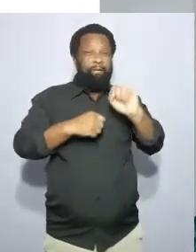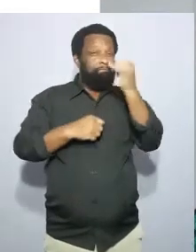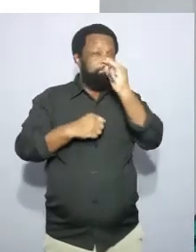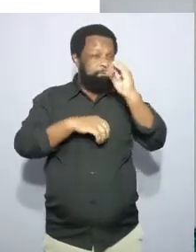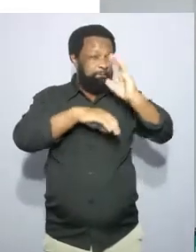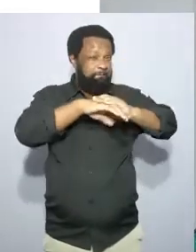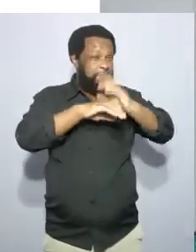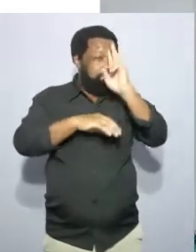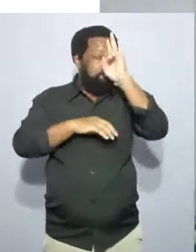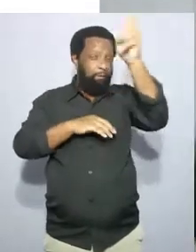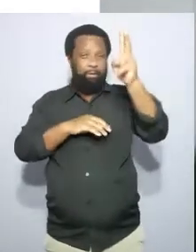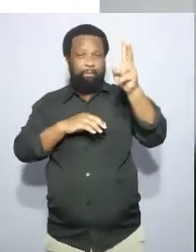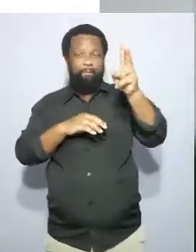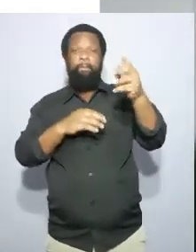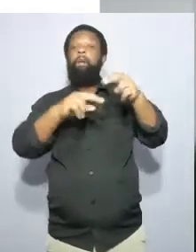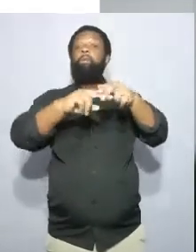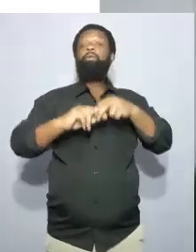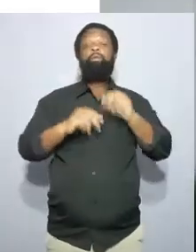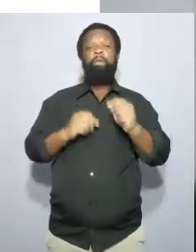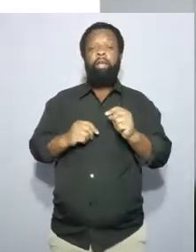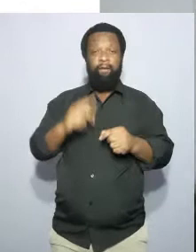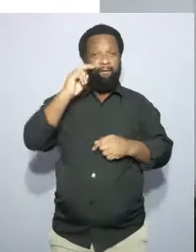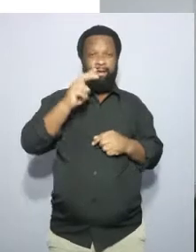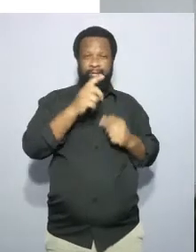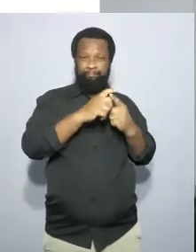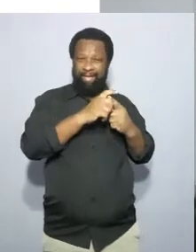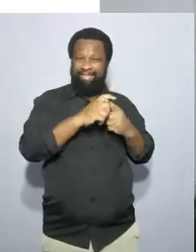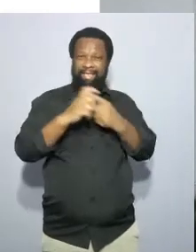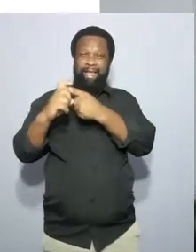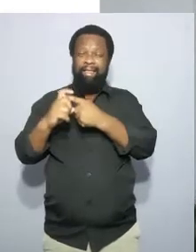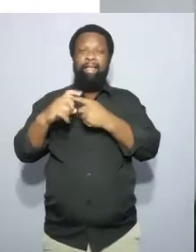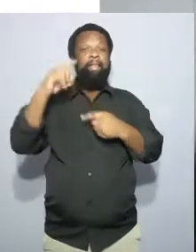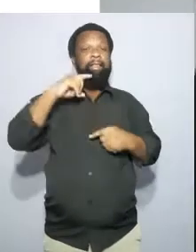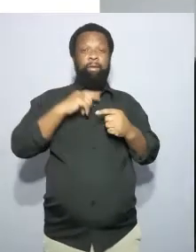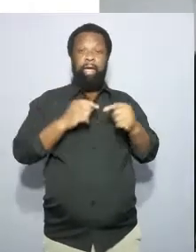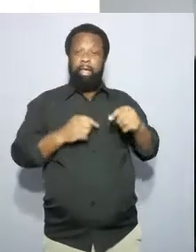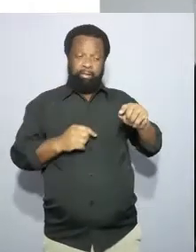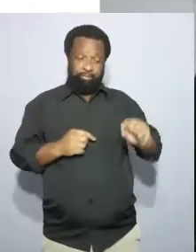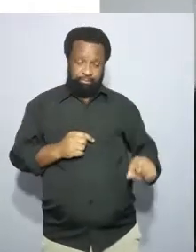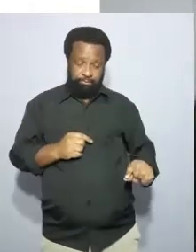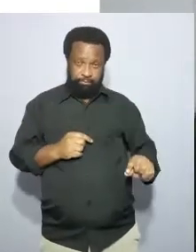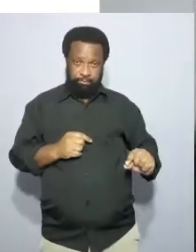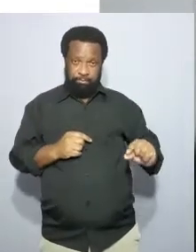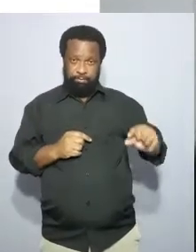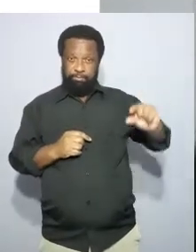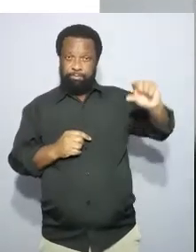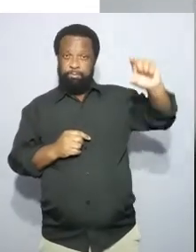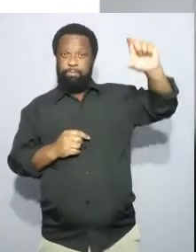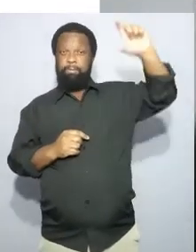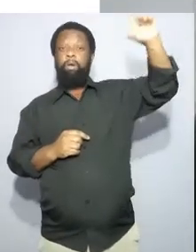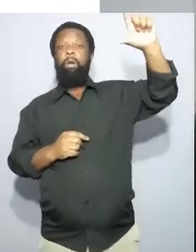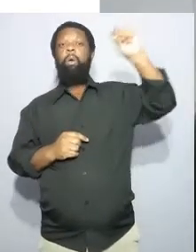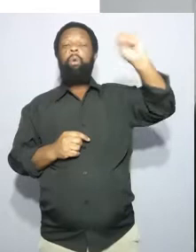absorvida. Por isso, olha, a seta, ela está aumentando de baixo para cima, ou seja, o lítio tem